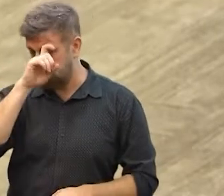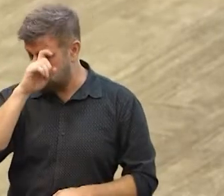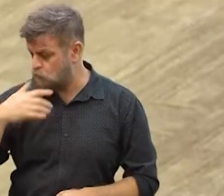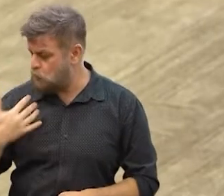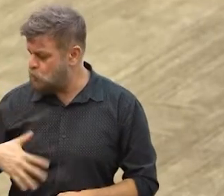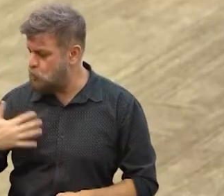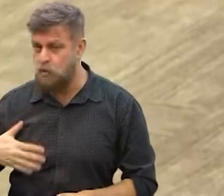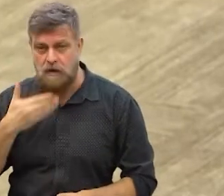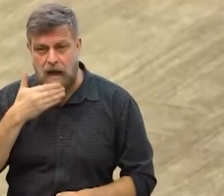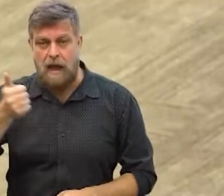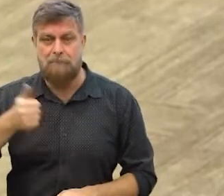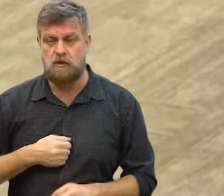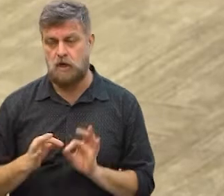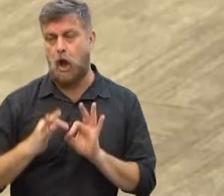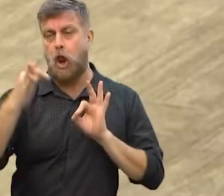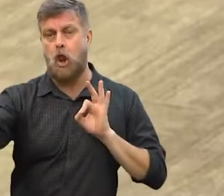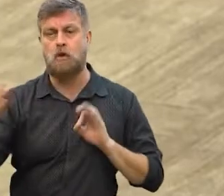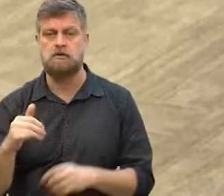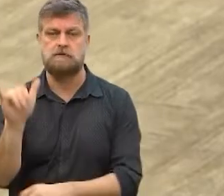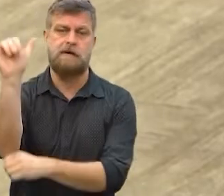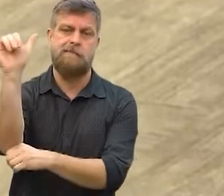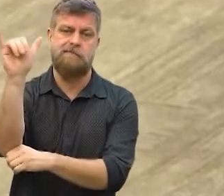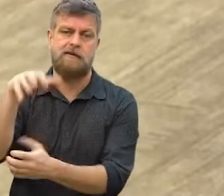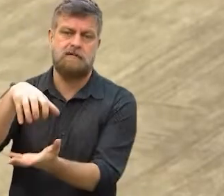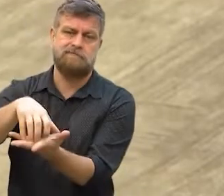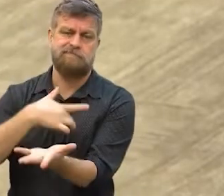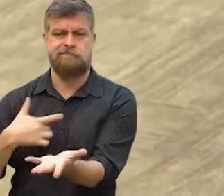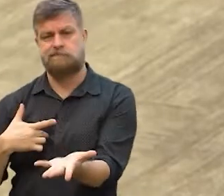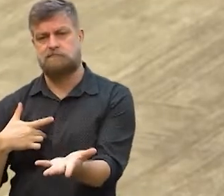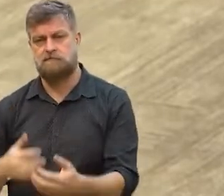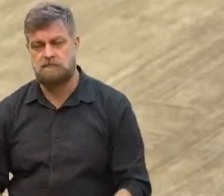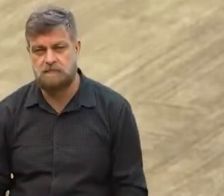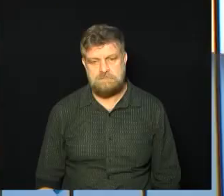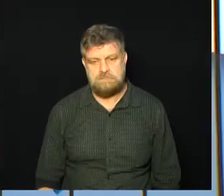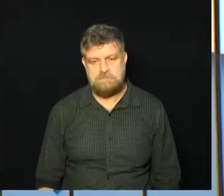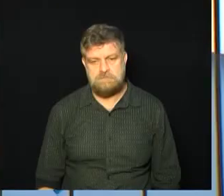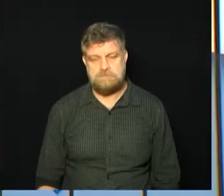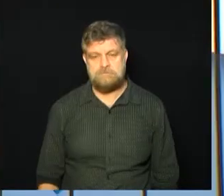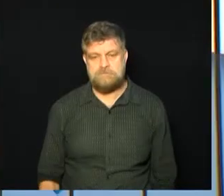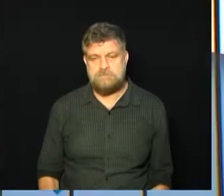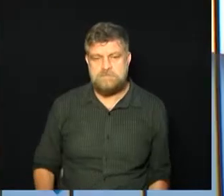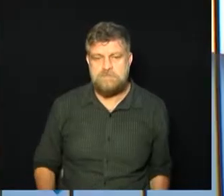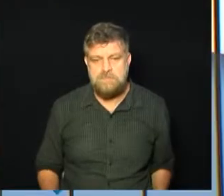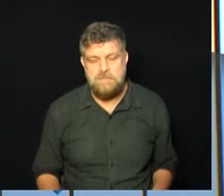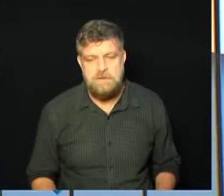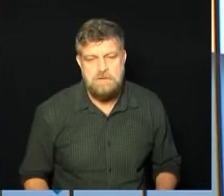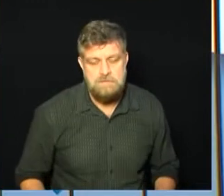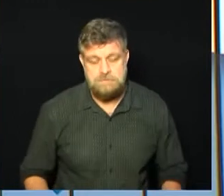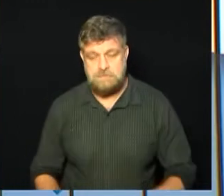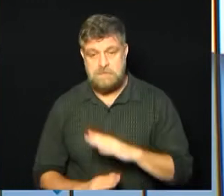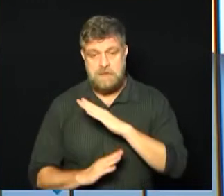fica difícil, mas assim, é melhor do que ir para o Centro de Saúde da Vila IP. E a